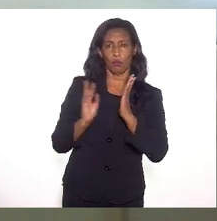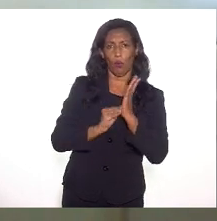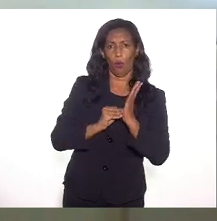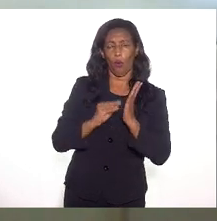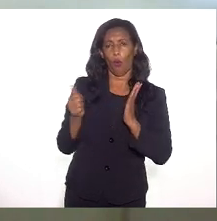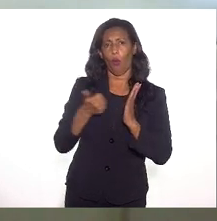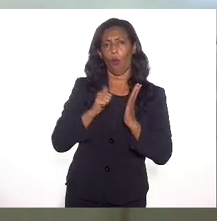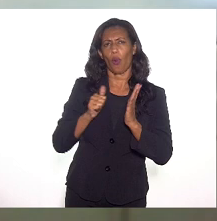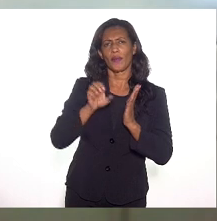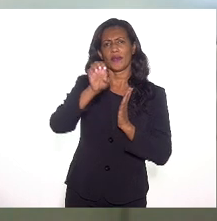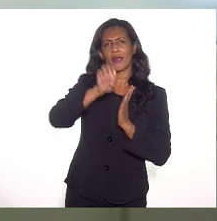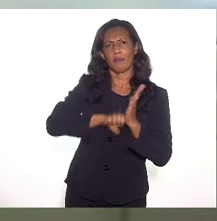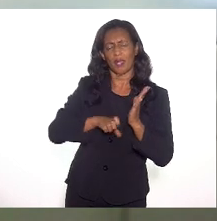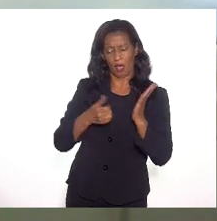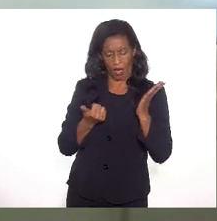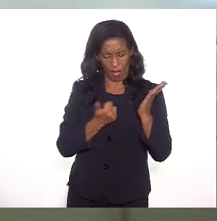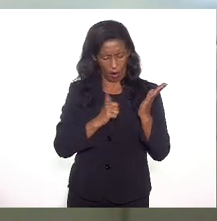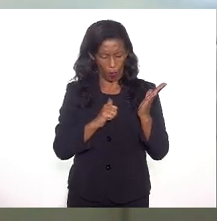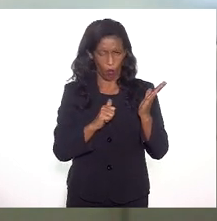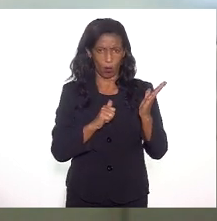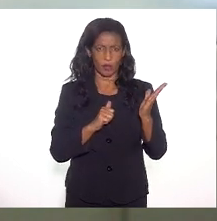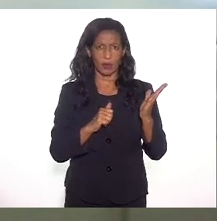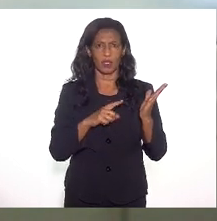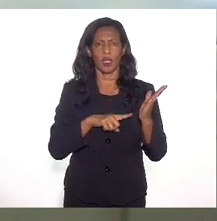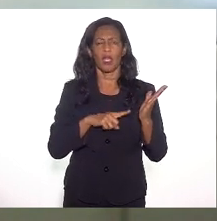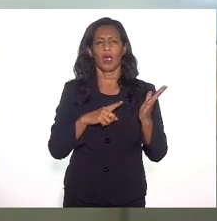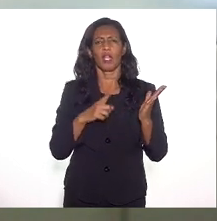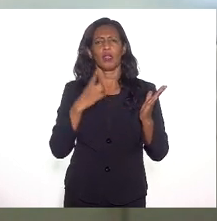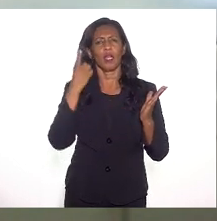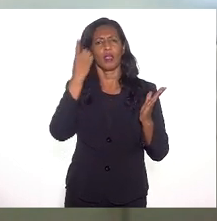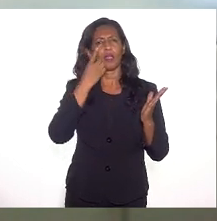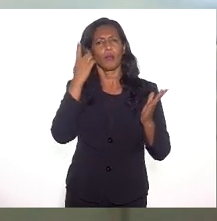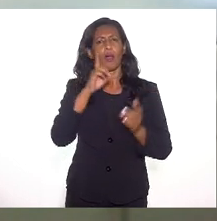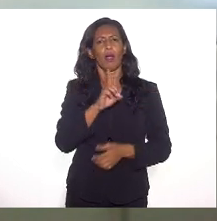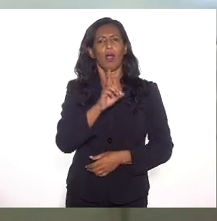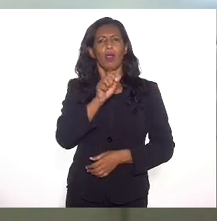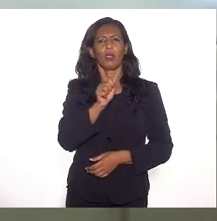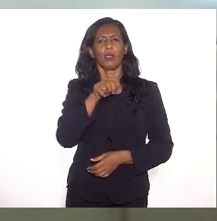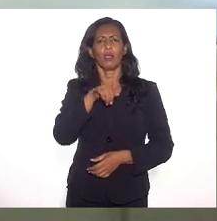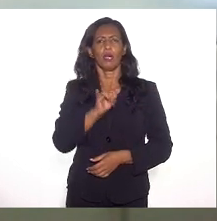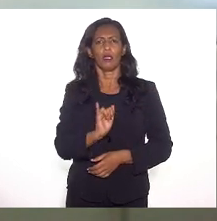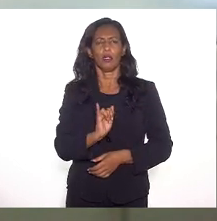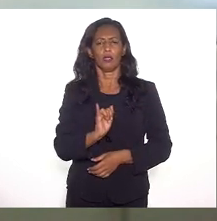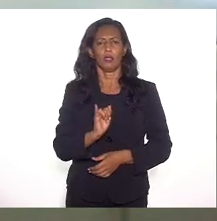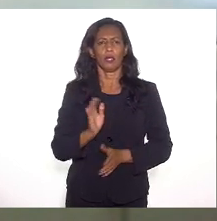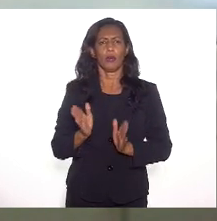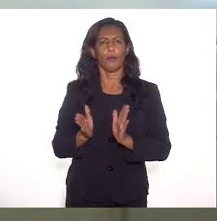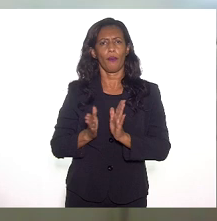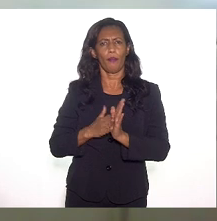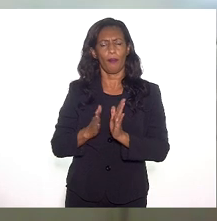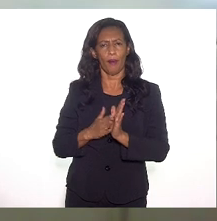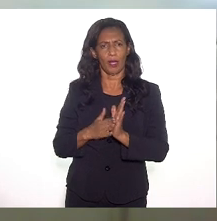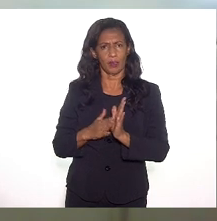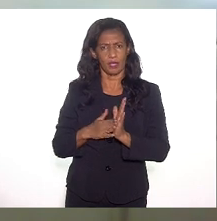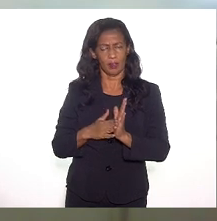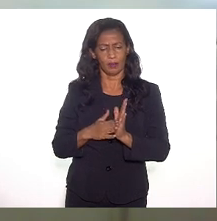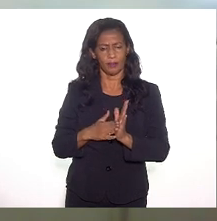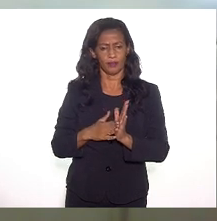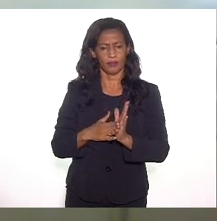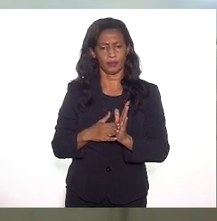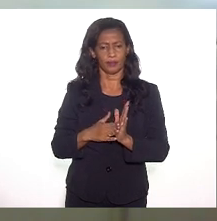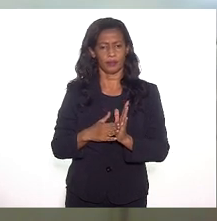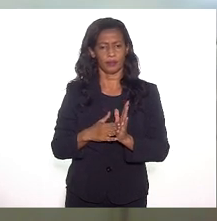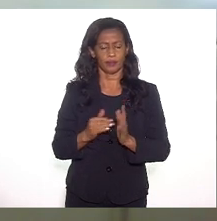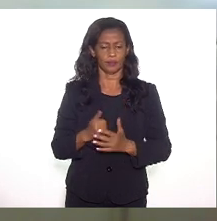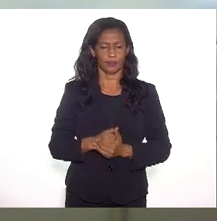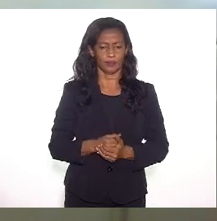emenda número 11 é de autoria da deputada Dani Monteiro. O parecer dado aqui pelo relator, deputado Márcio